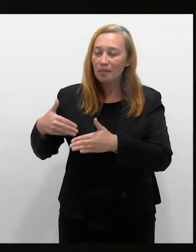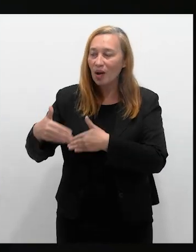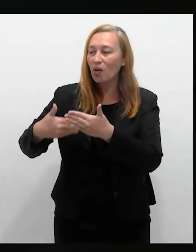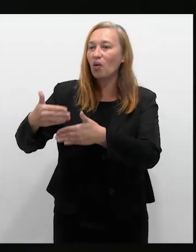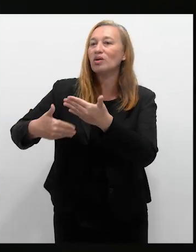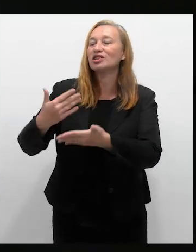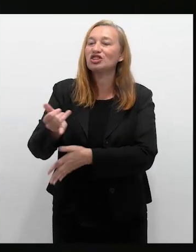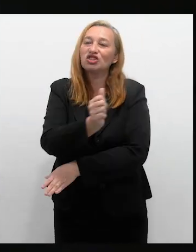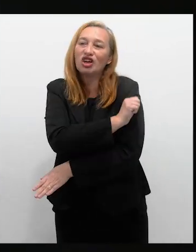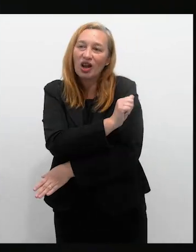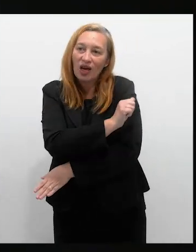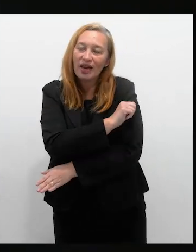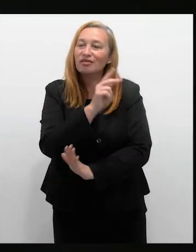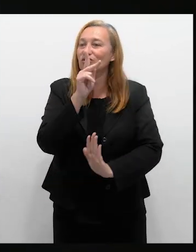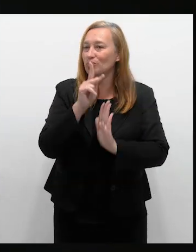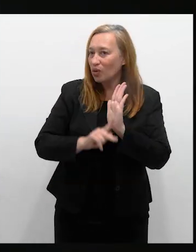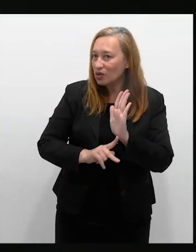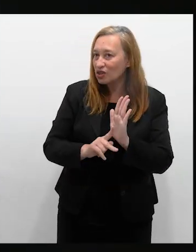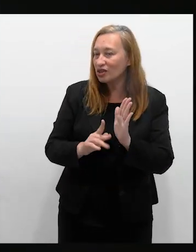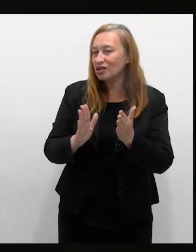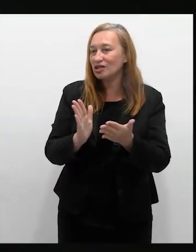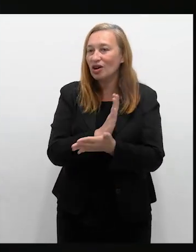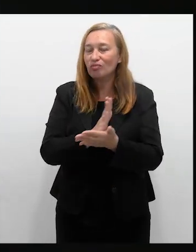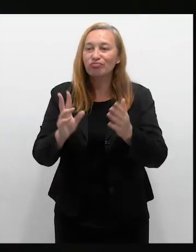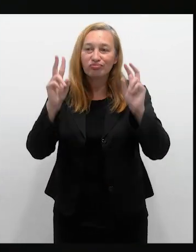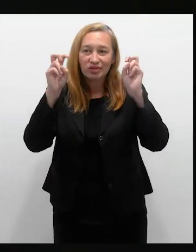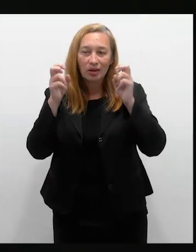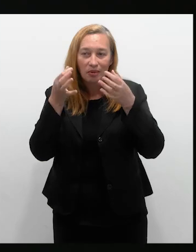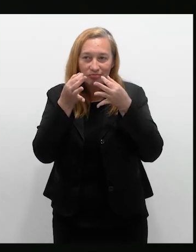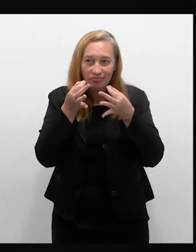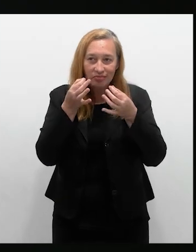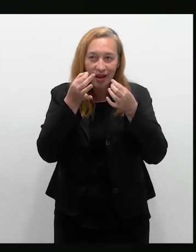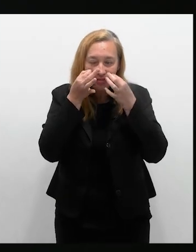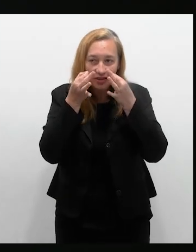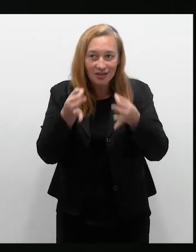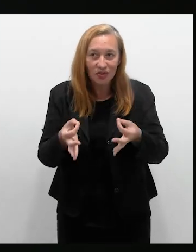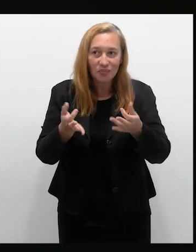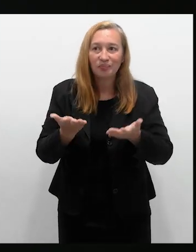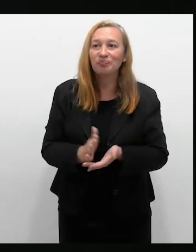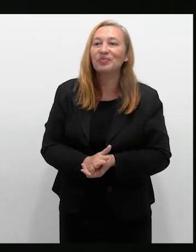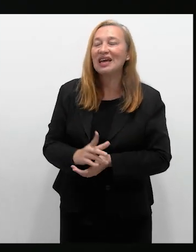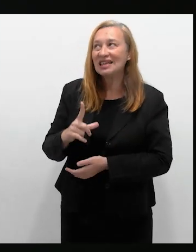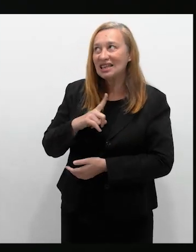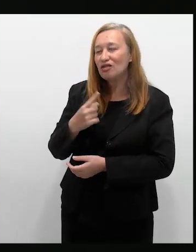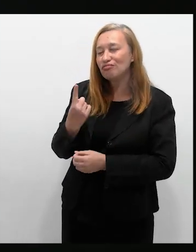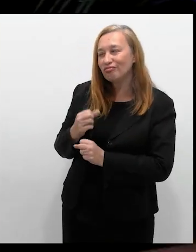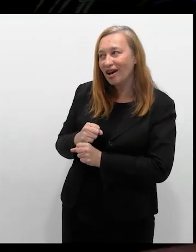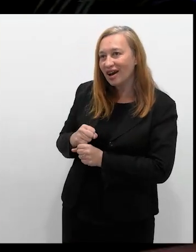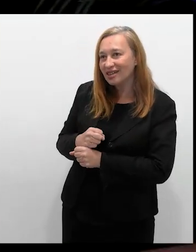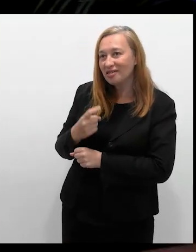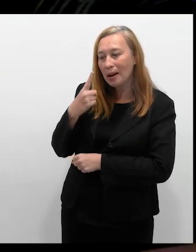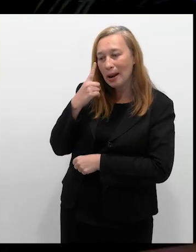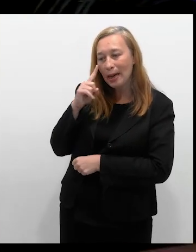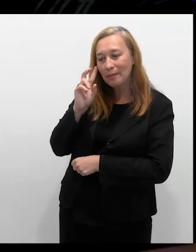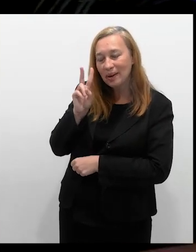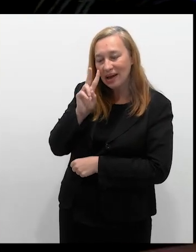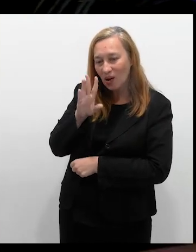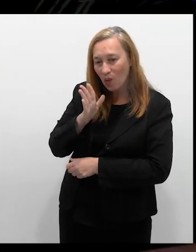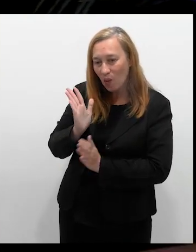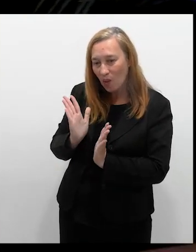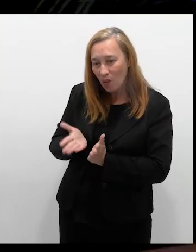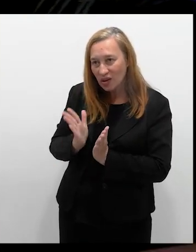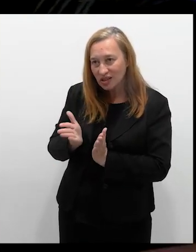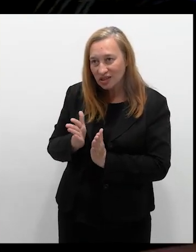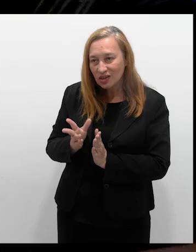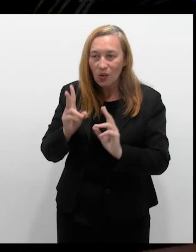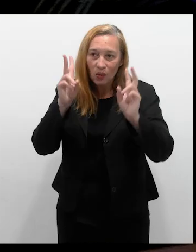interessante que te marcou, assim, ao longo desse tempo de alunos, ou do projeto, de algum tema que te chamou mais atenção? Teve um ano que me vem